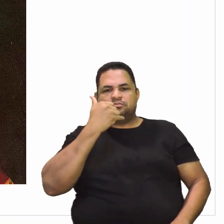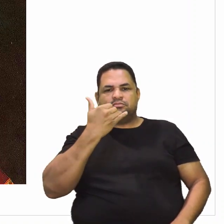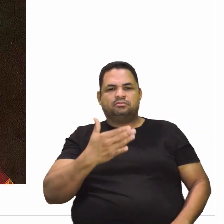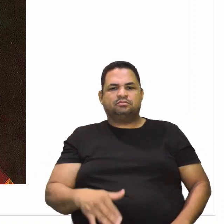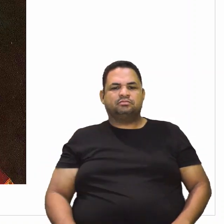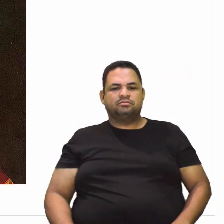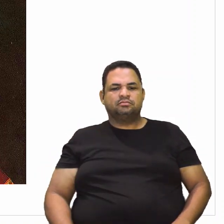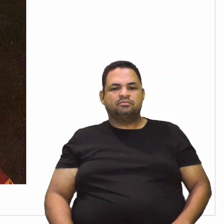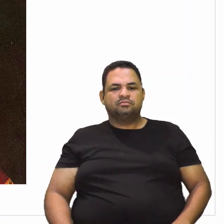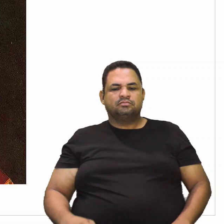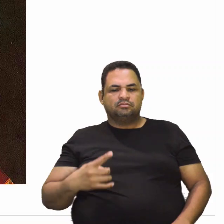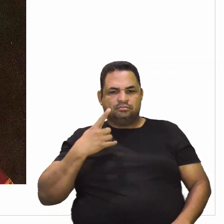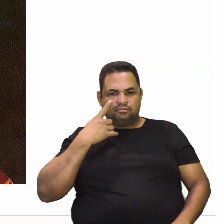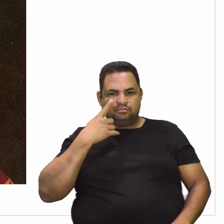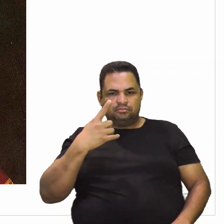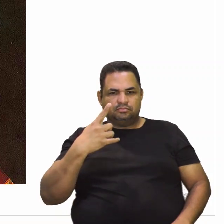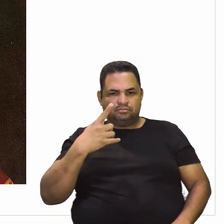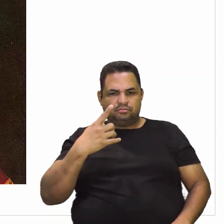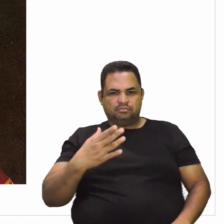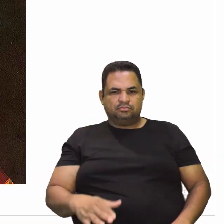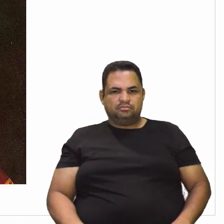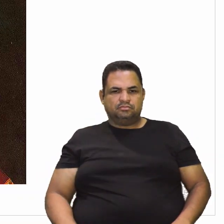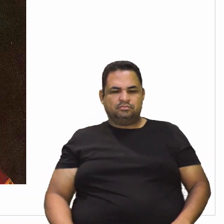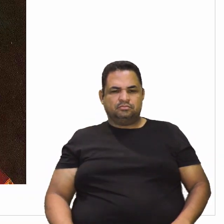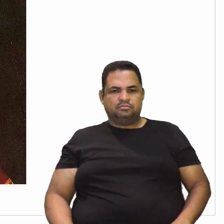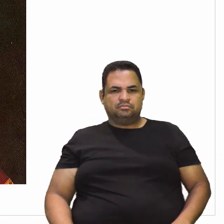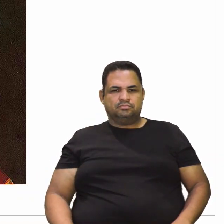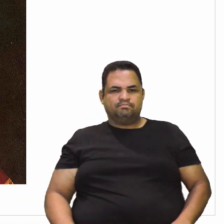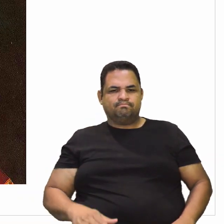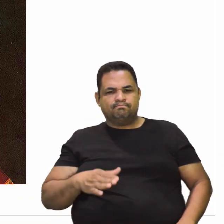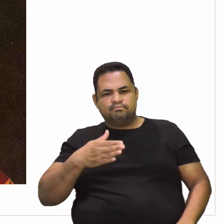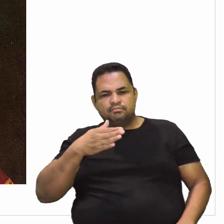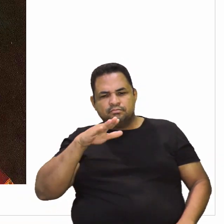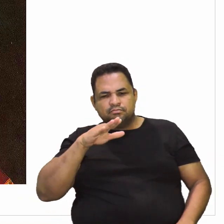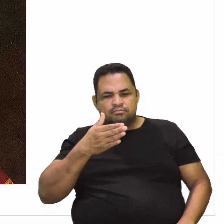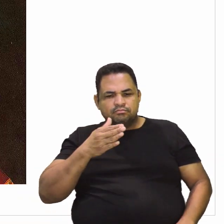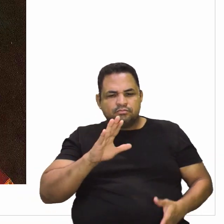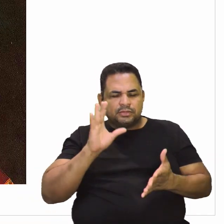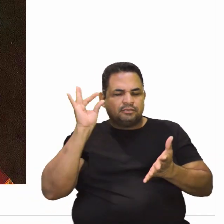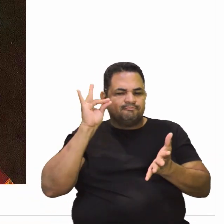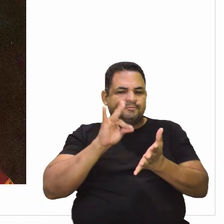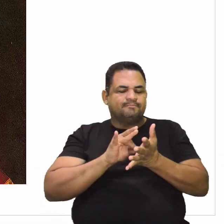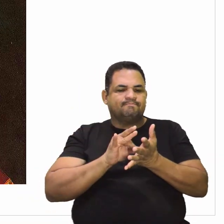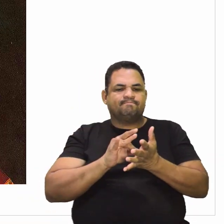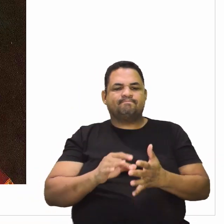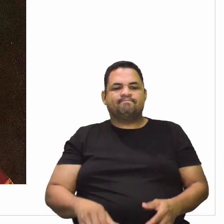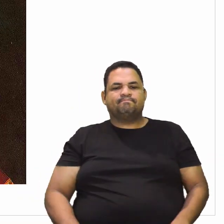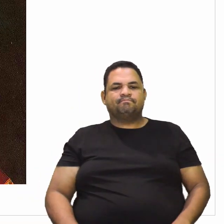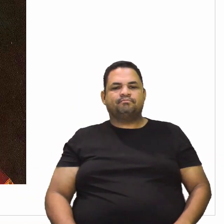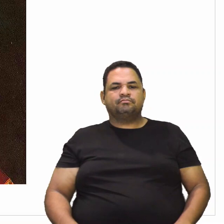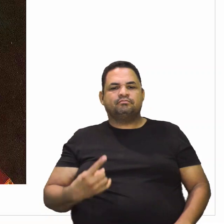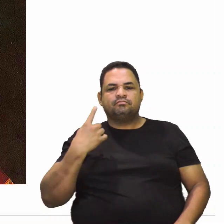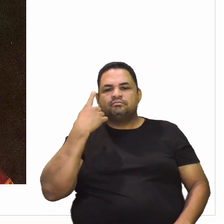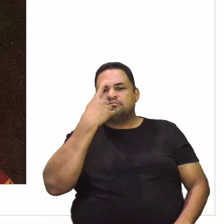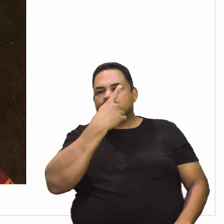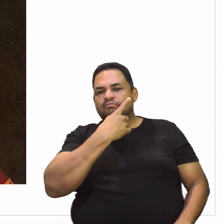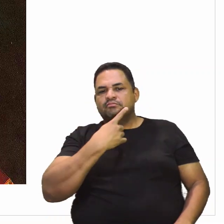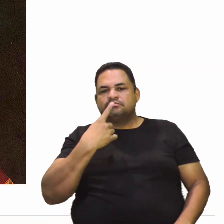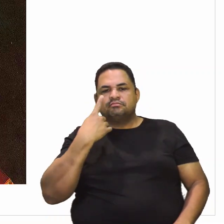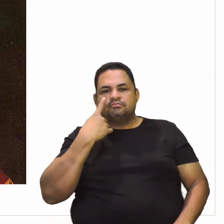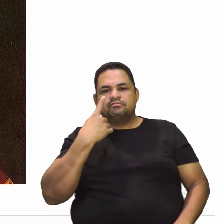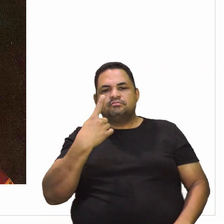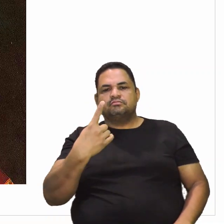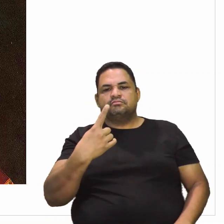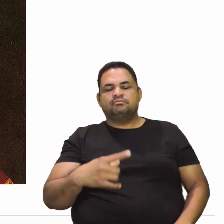você observa, seria uma aproximação do que era real. Olha a expressão do olhar